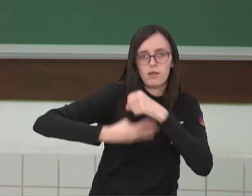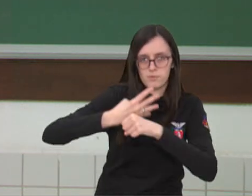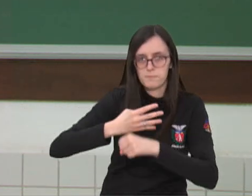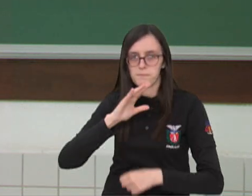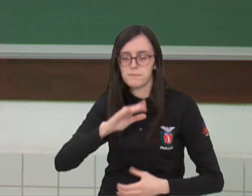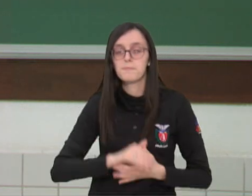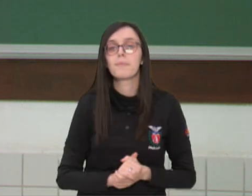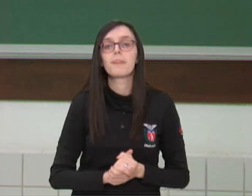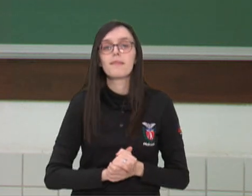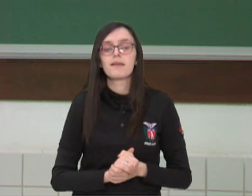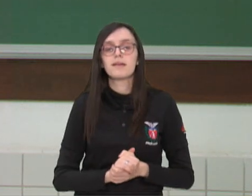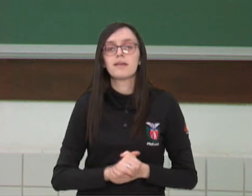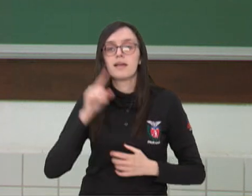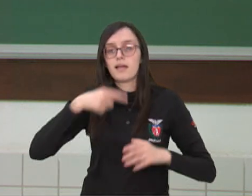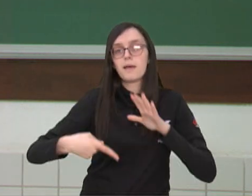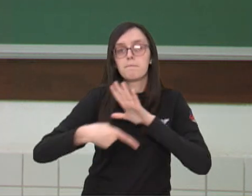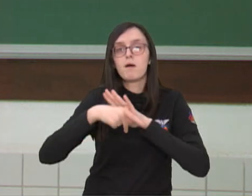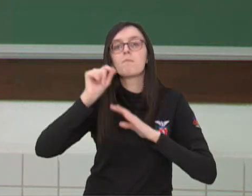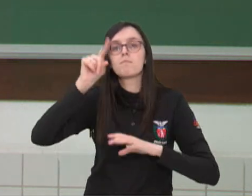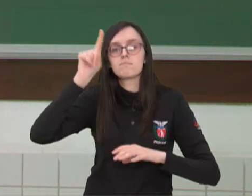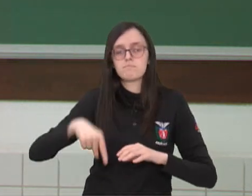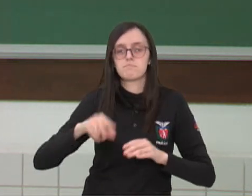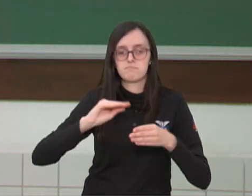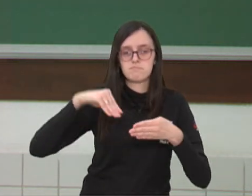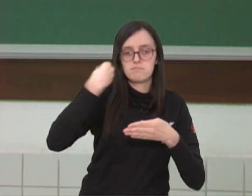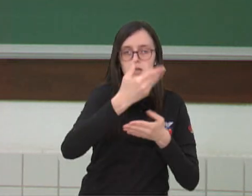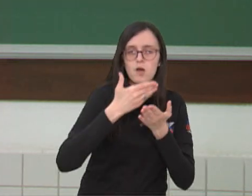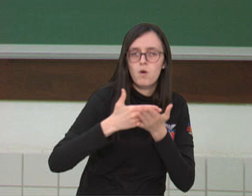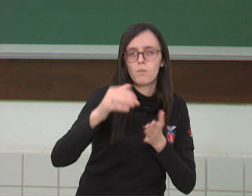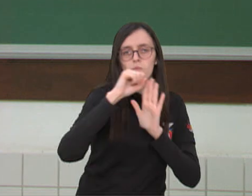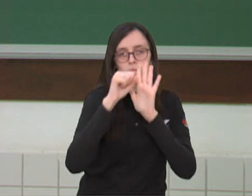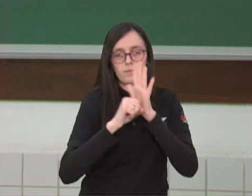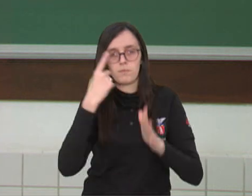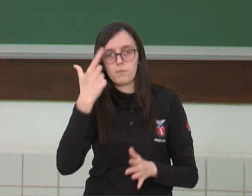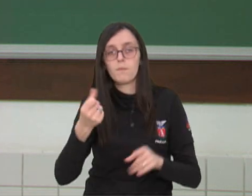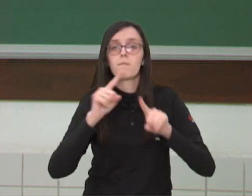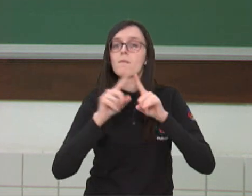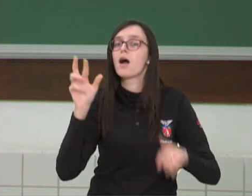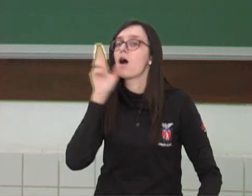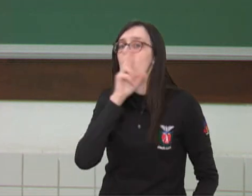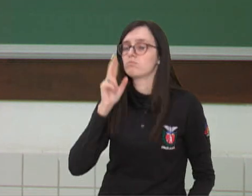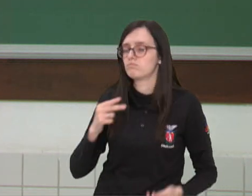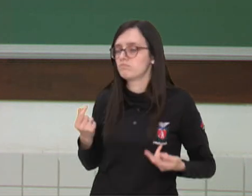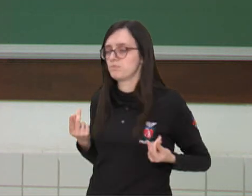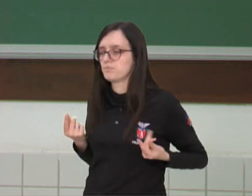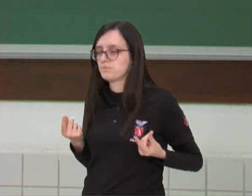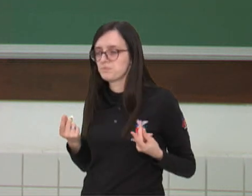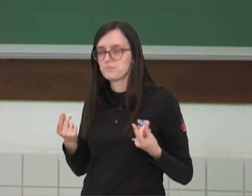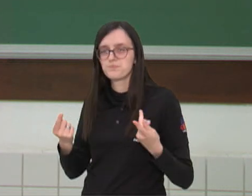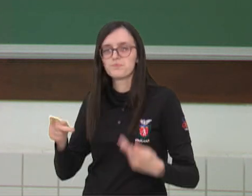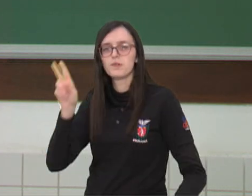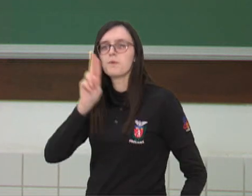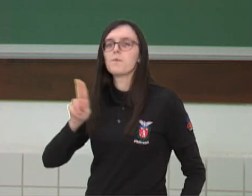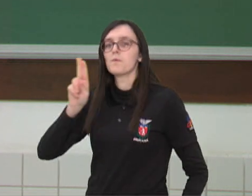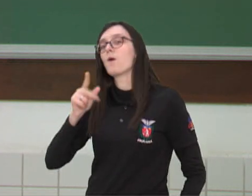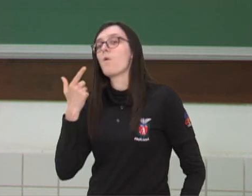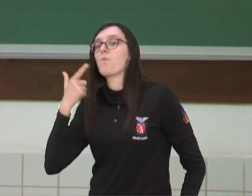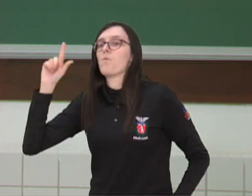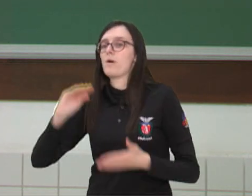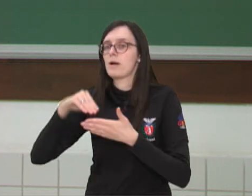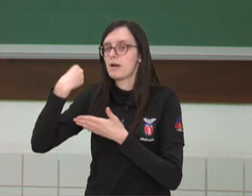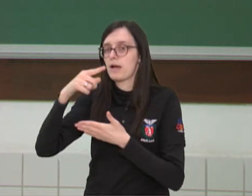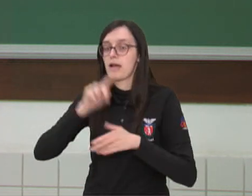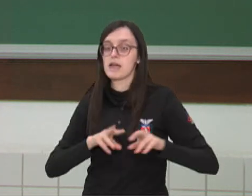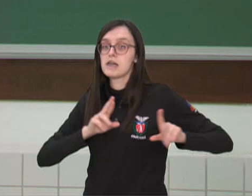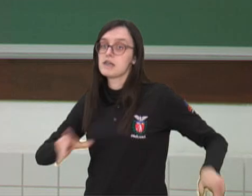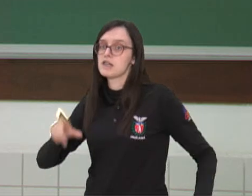o calendário gregoriano, instituído no século XVI, mas a Rússia permanecia usando o calendário juliano, e aí uma